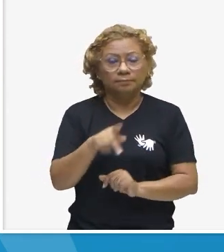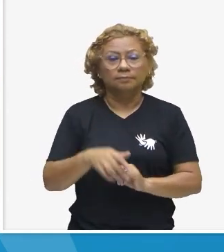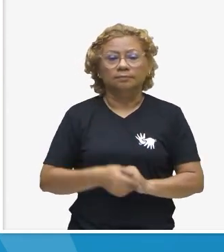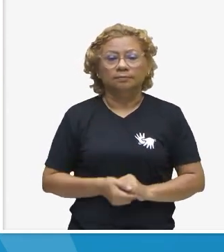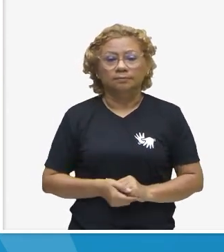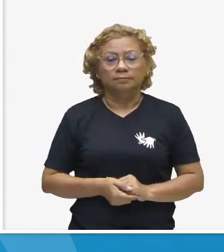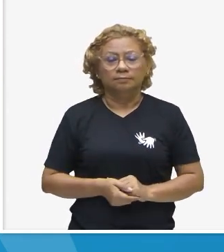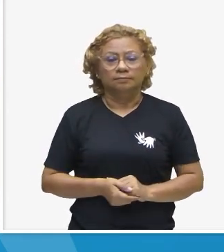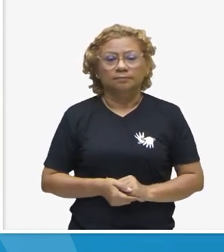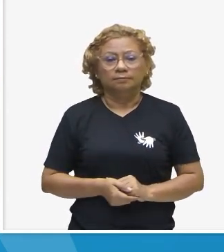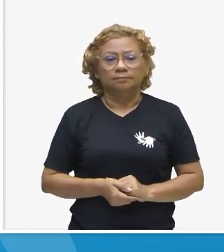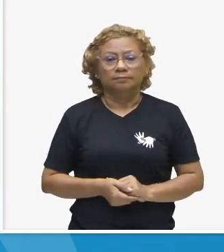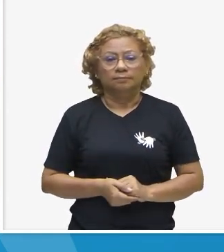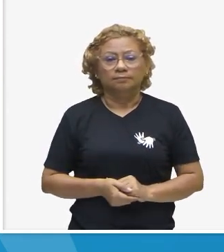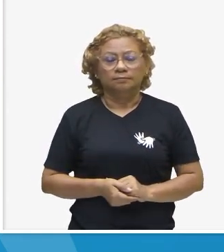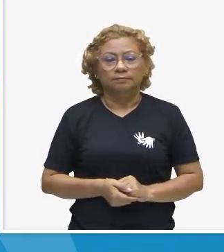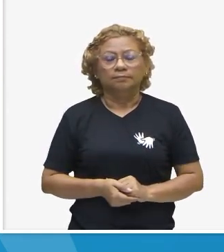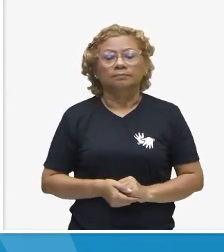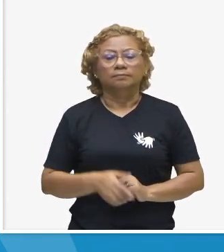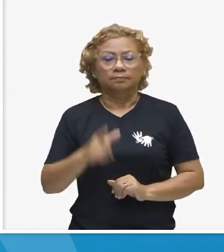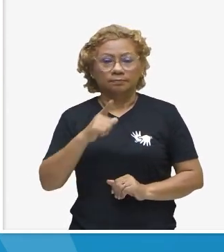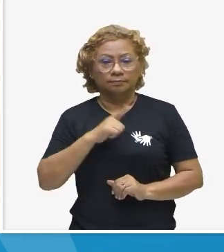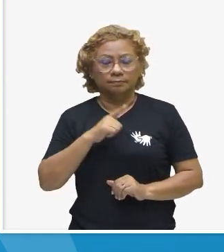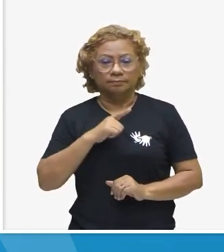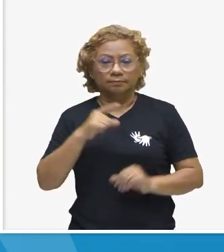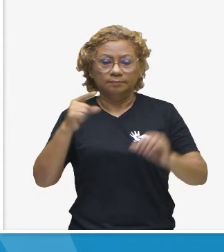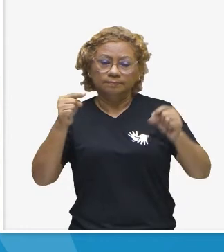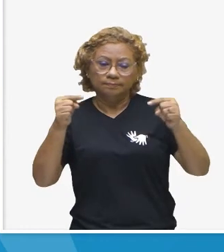mesma medida.